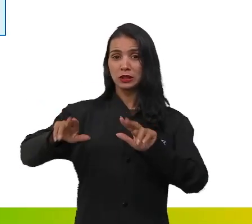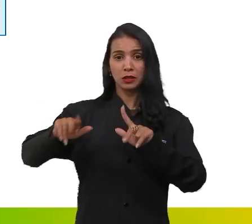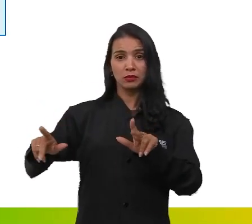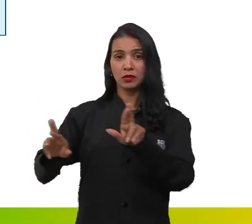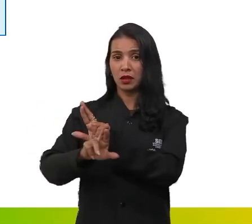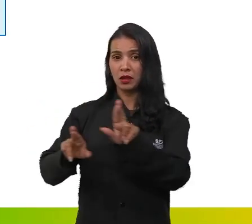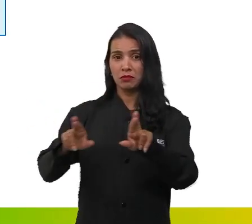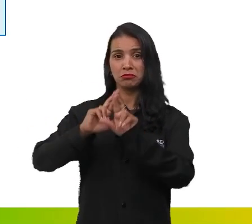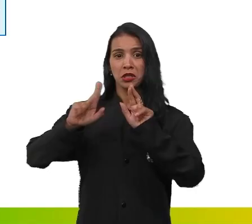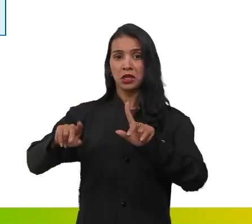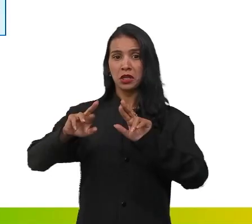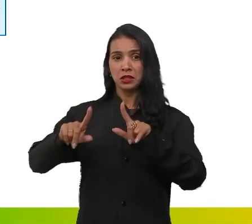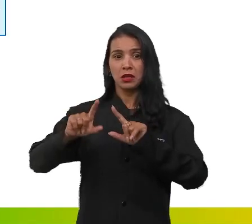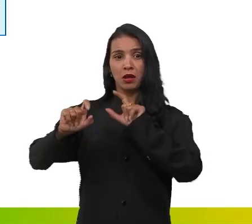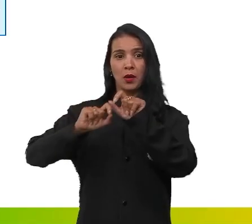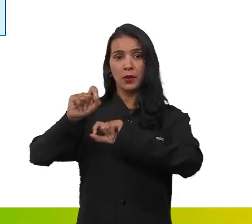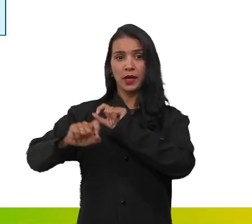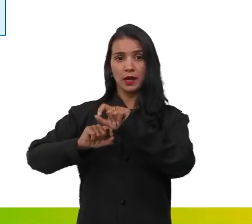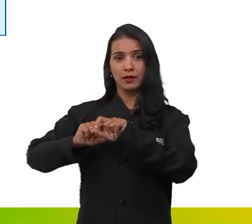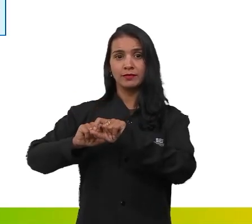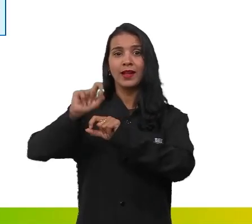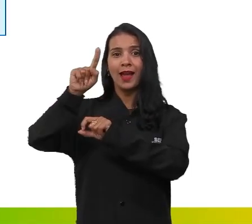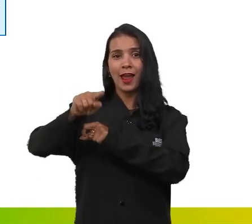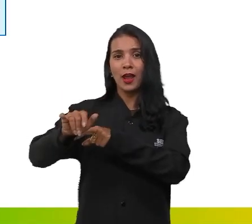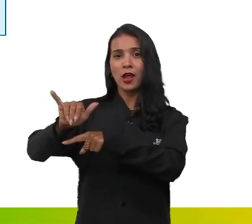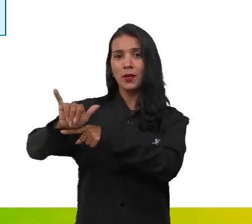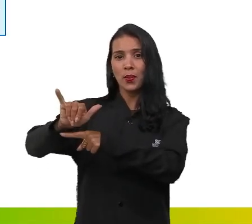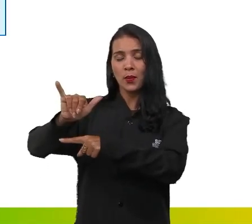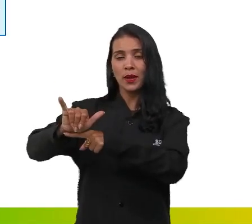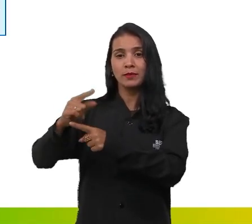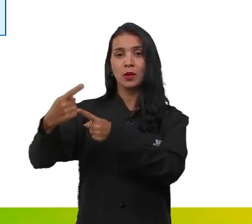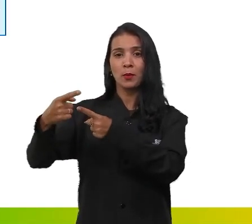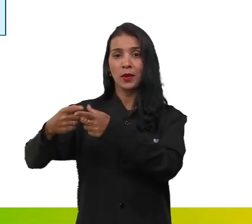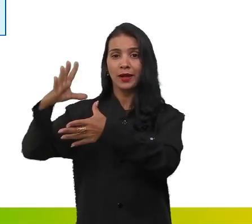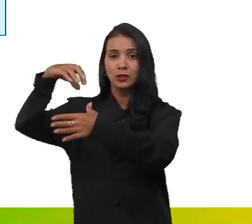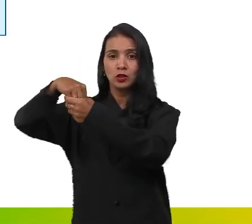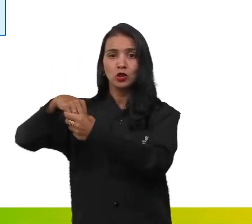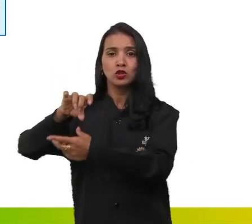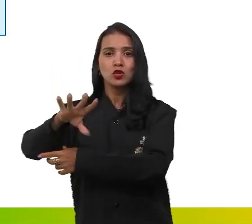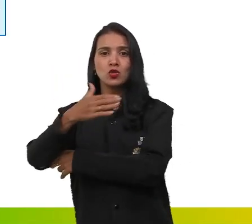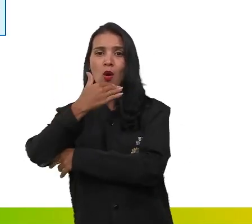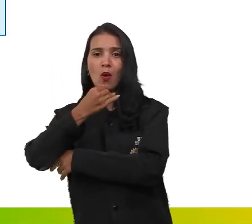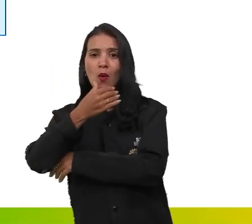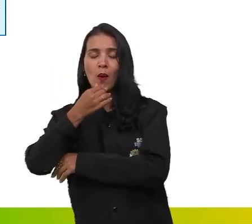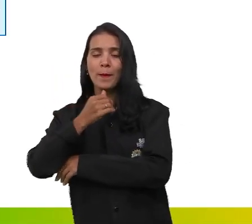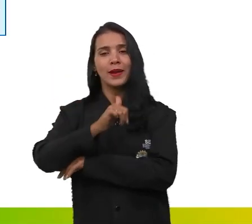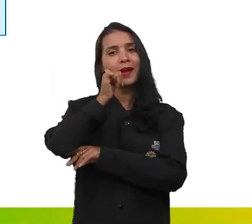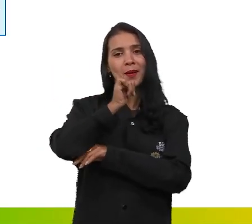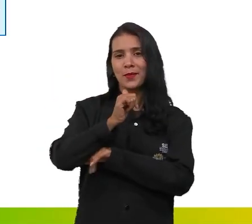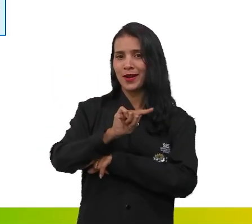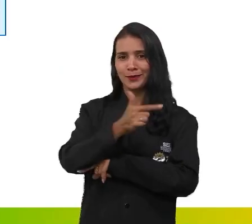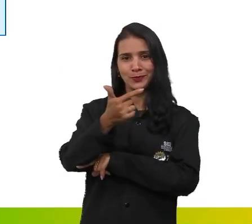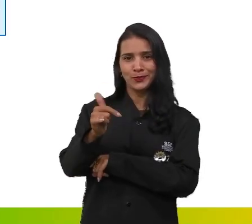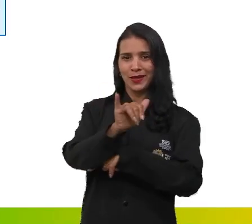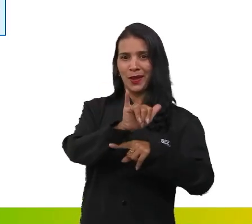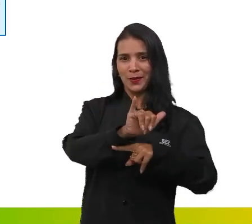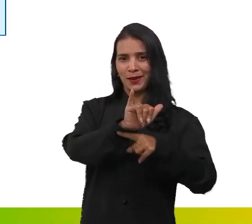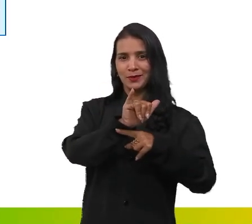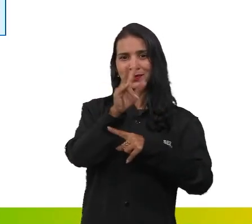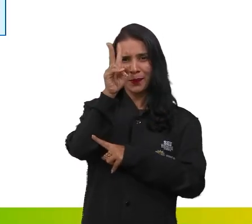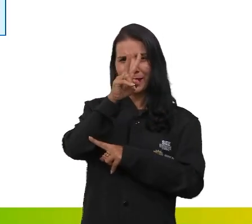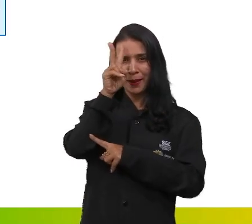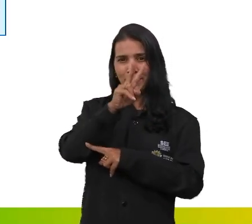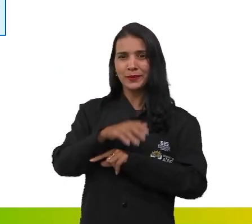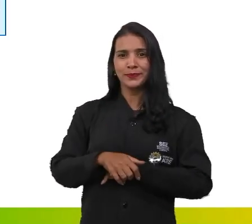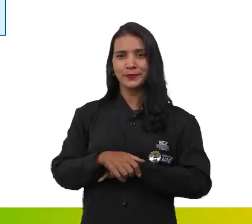só, os genes aqui existem apenas nos homens, pois as mulheres não têm cromossomo Y. Lembra que eu falei, a